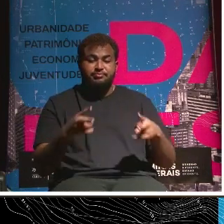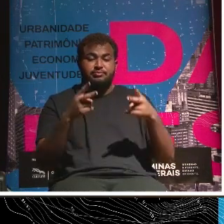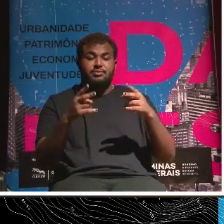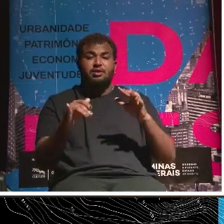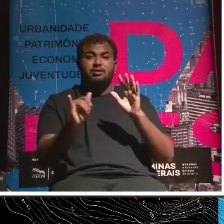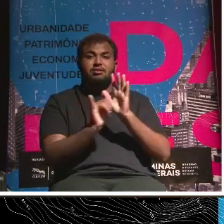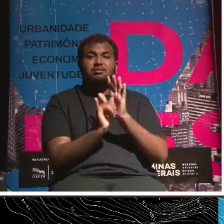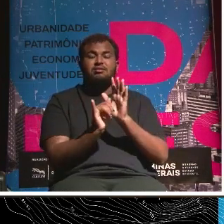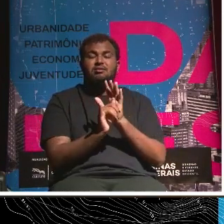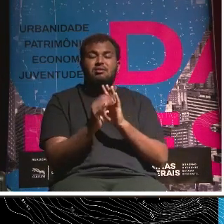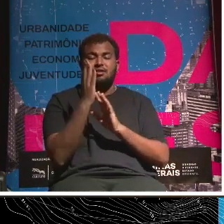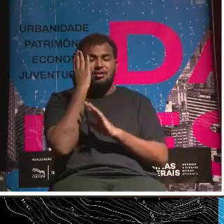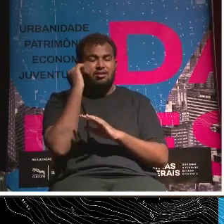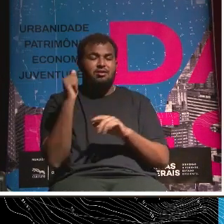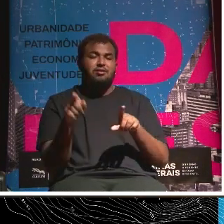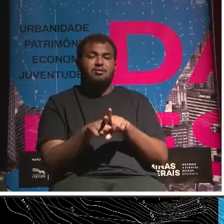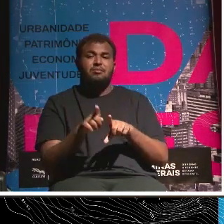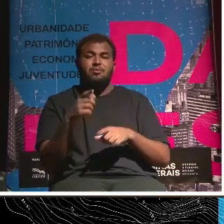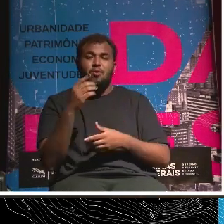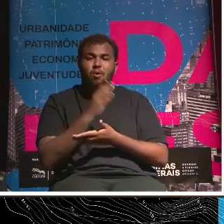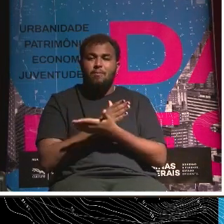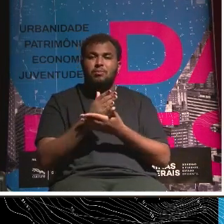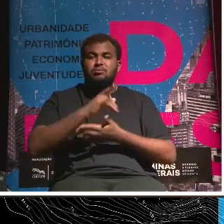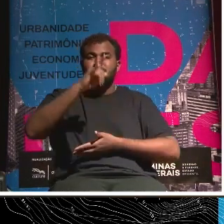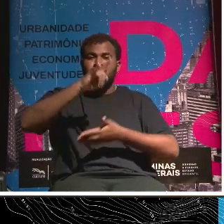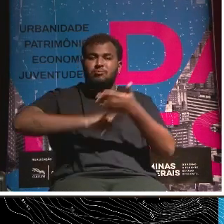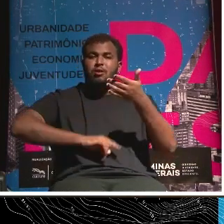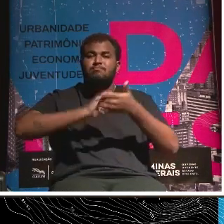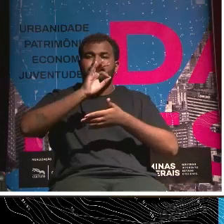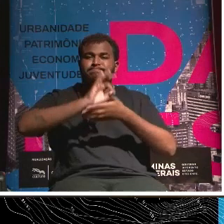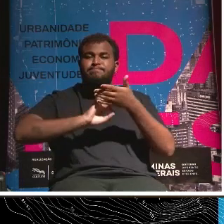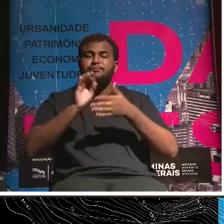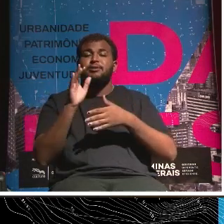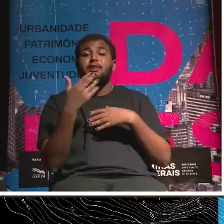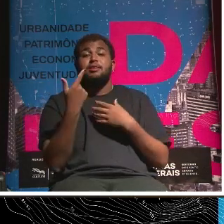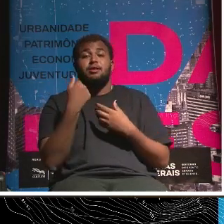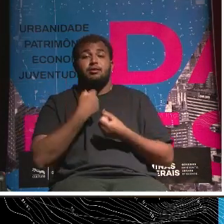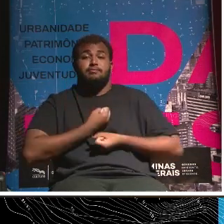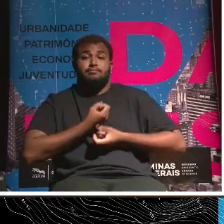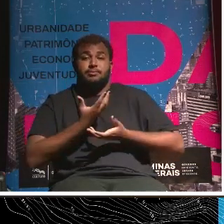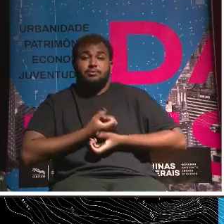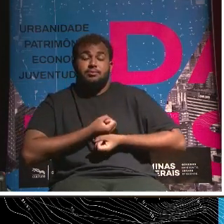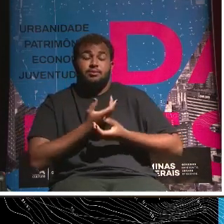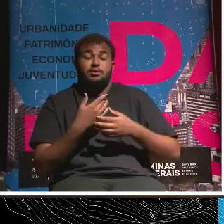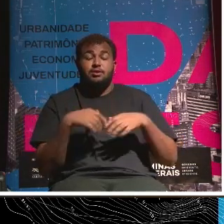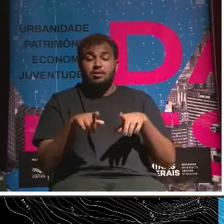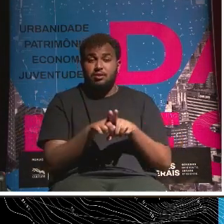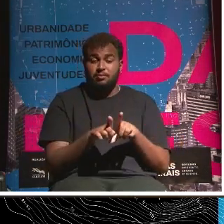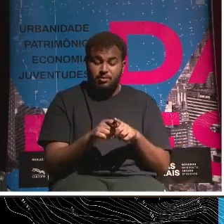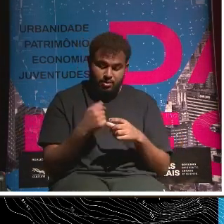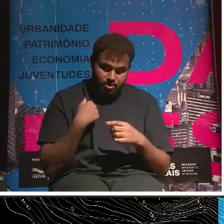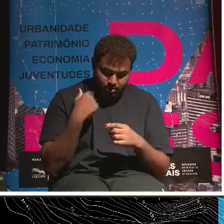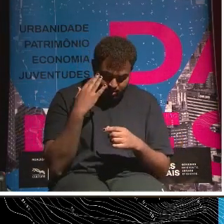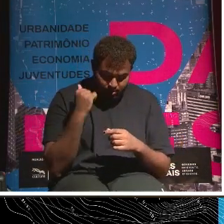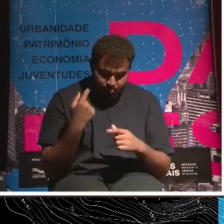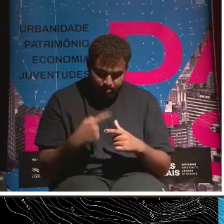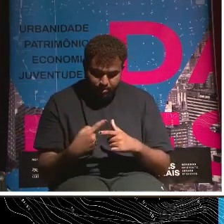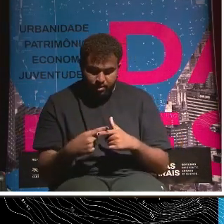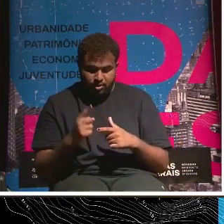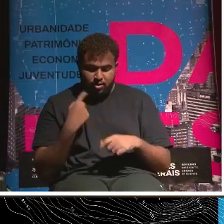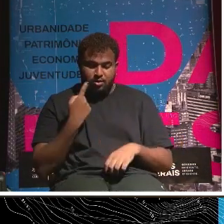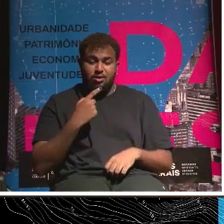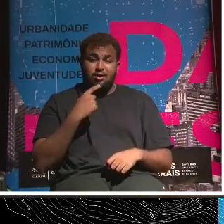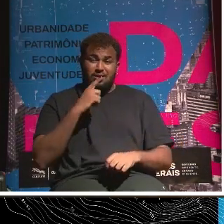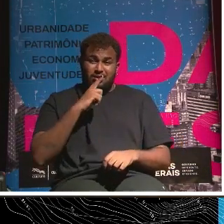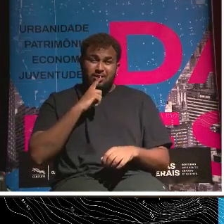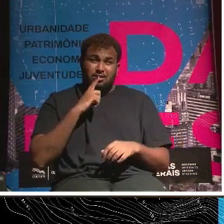sentido de começar a registrar, né? Já há algumas expressões, né? E eu sei disso, porque a gente passa por alguns, a